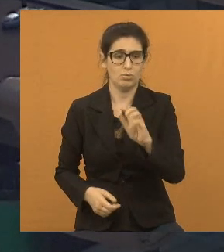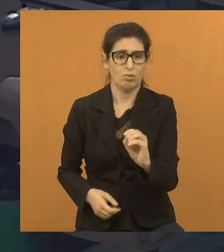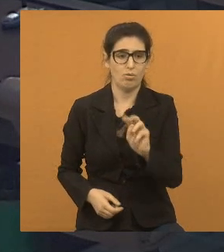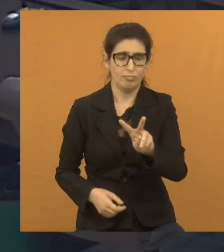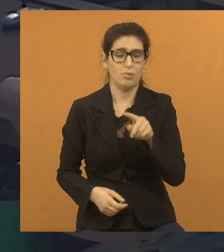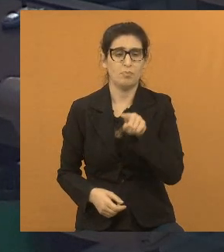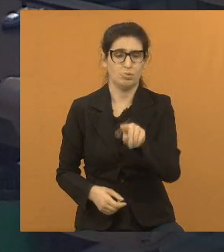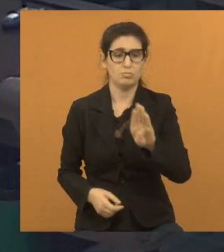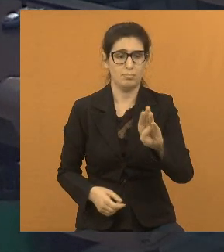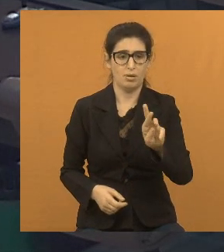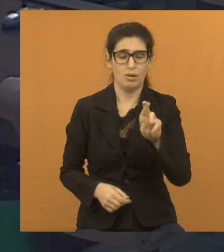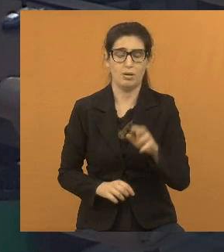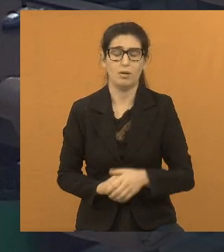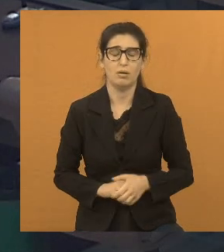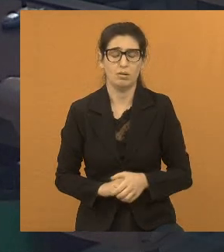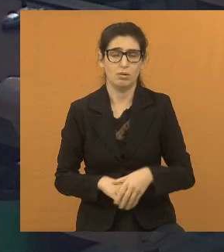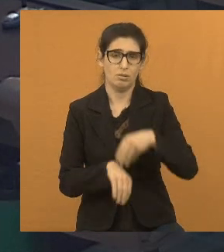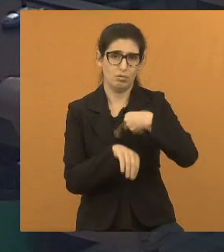www.jacareí.sp.gov.br,